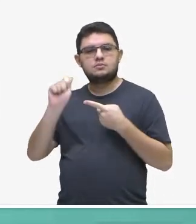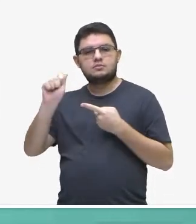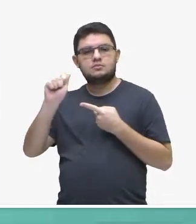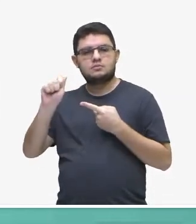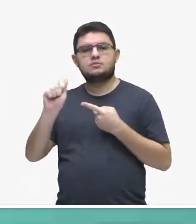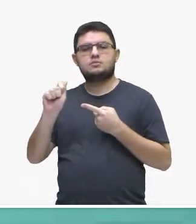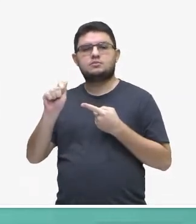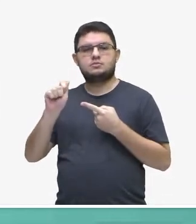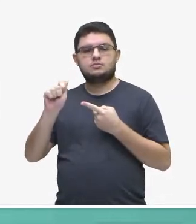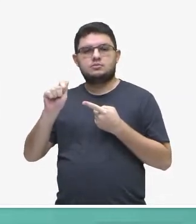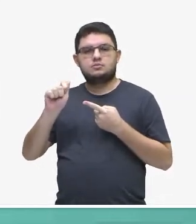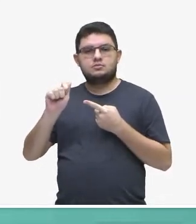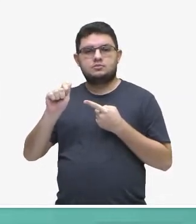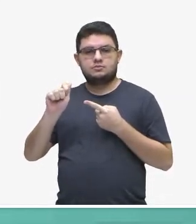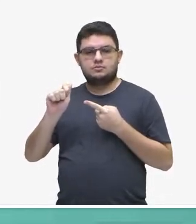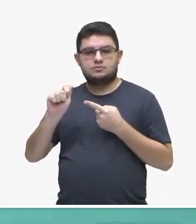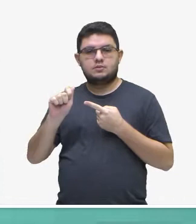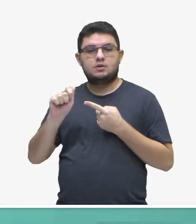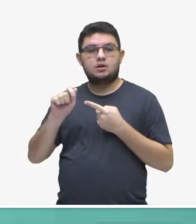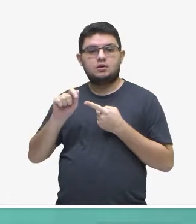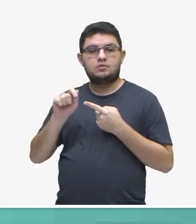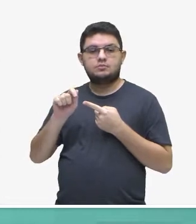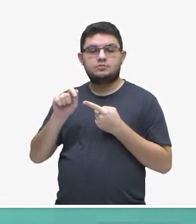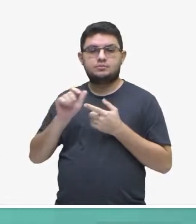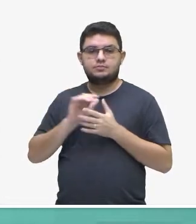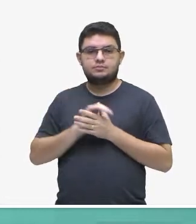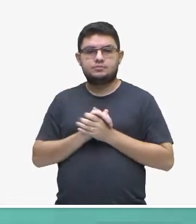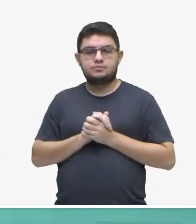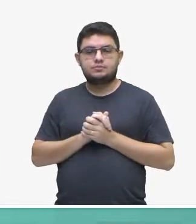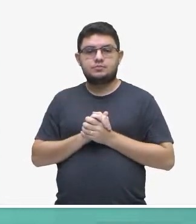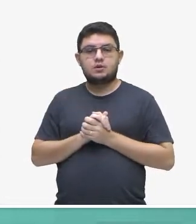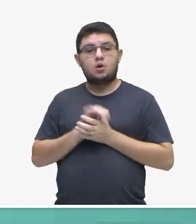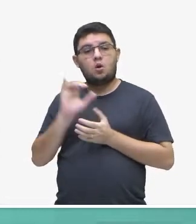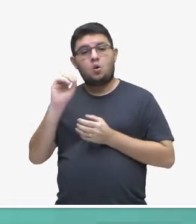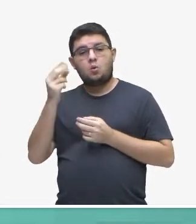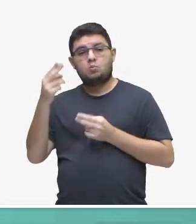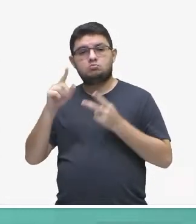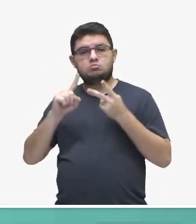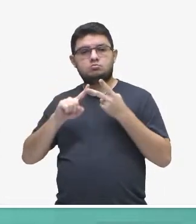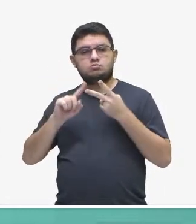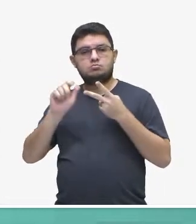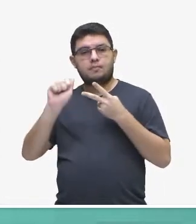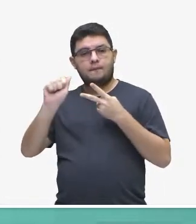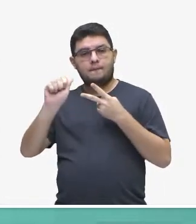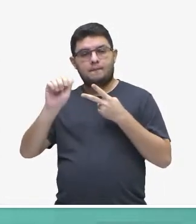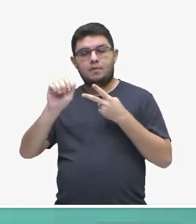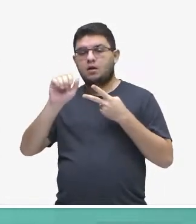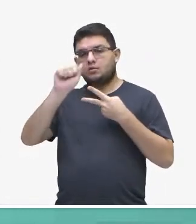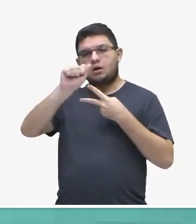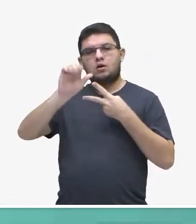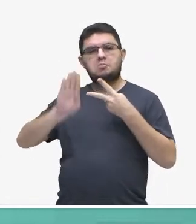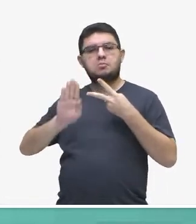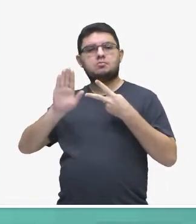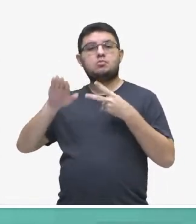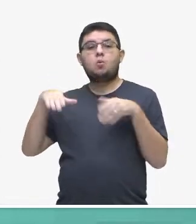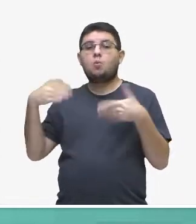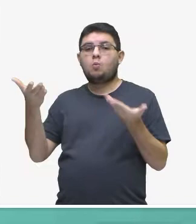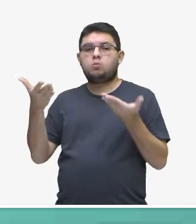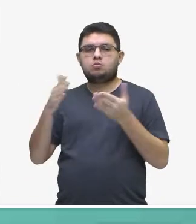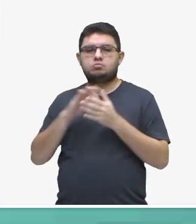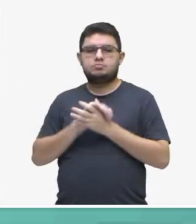a picnic. She's having a picnic. Or letter B, ou letra B,